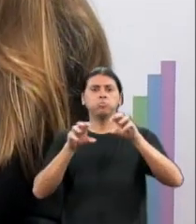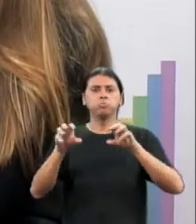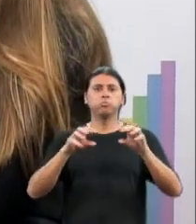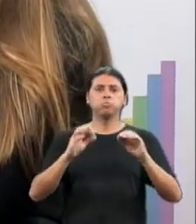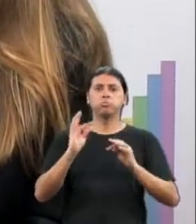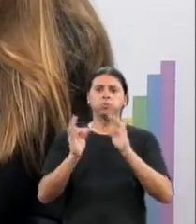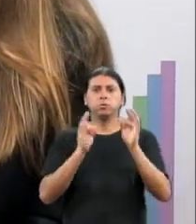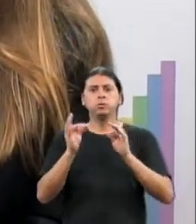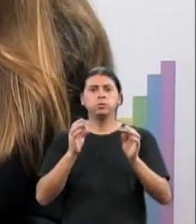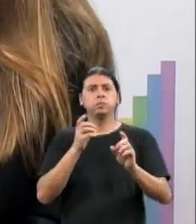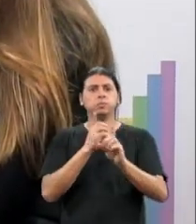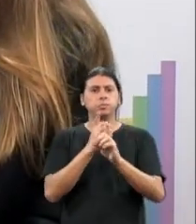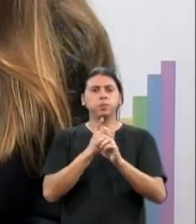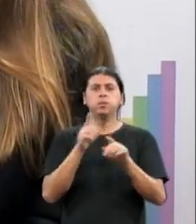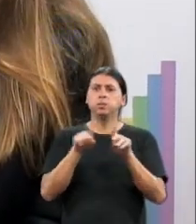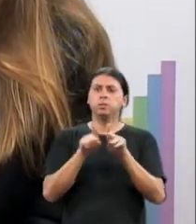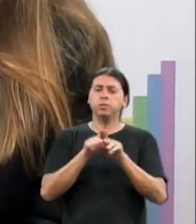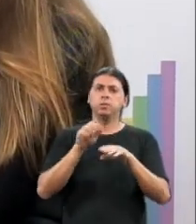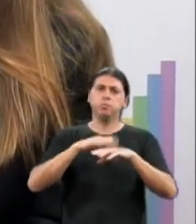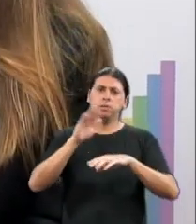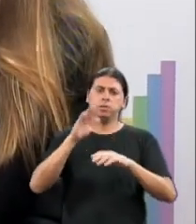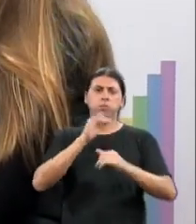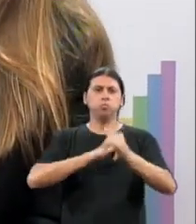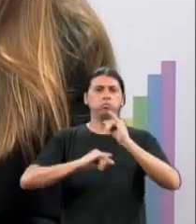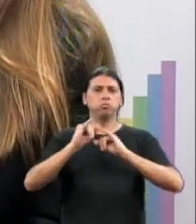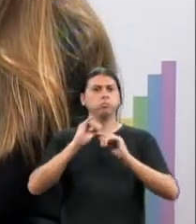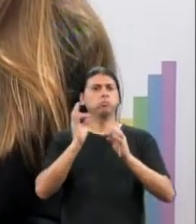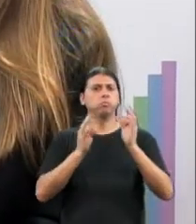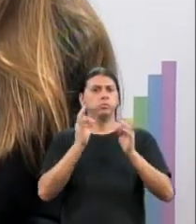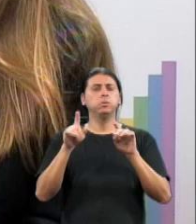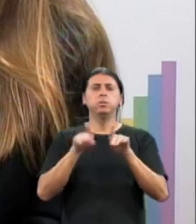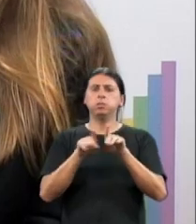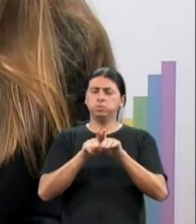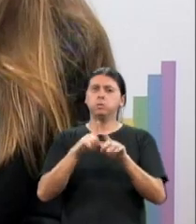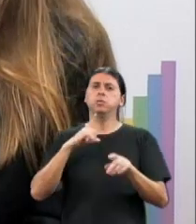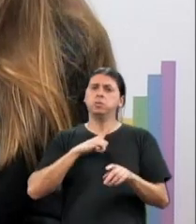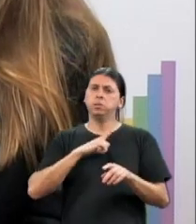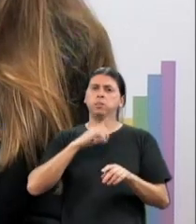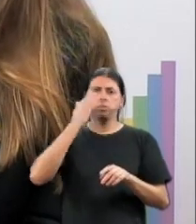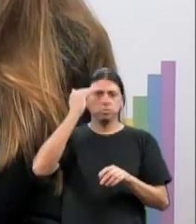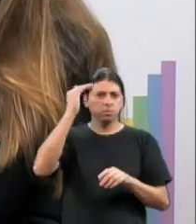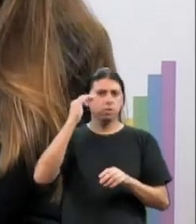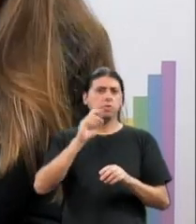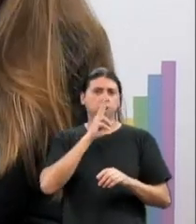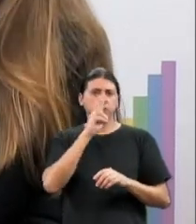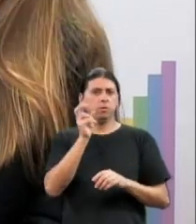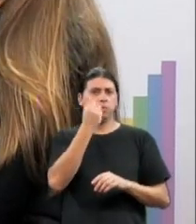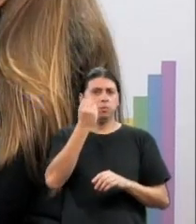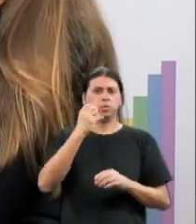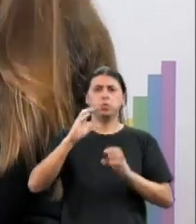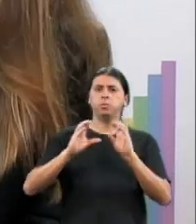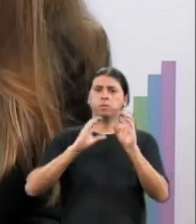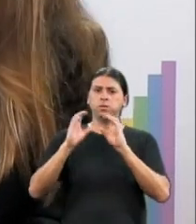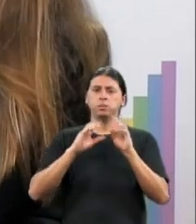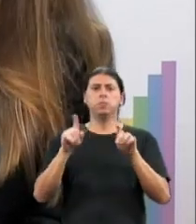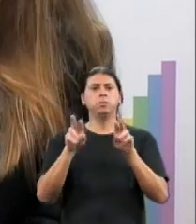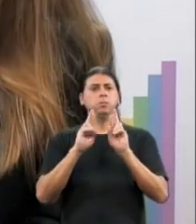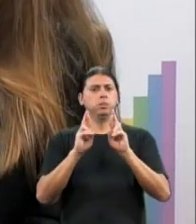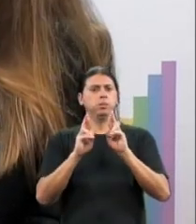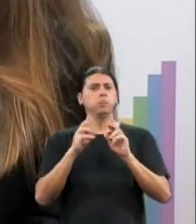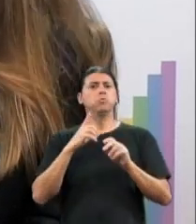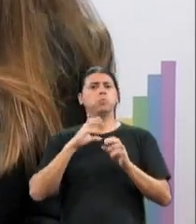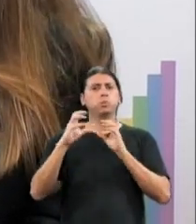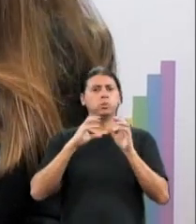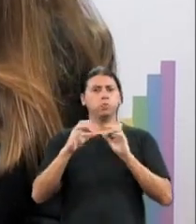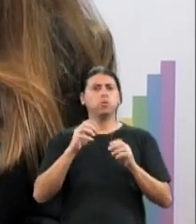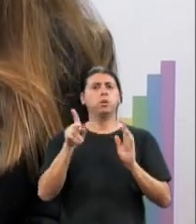Então, muito mais que tecnologias da informação, a gente tem essa perspectiva forte que é tecnologias da comunicação, do desejo